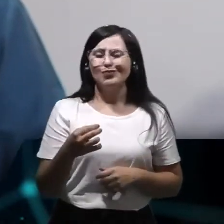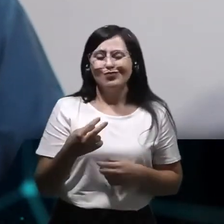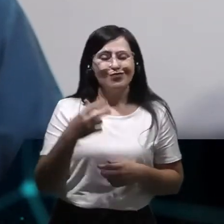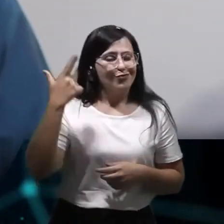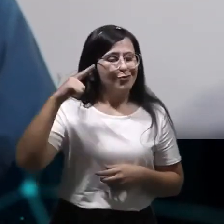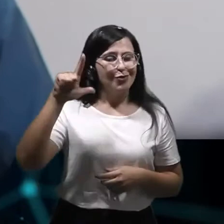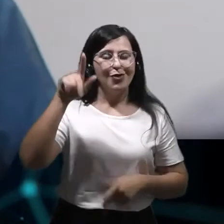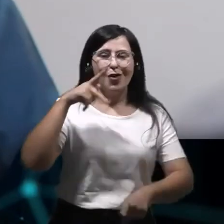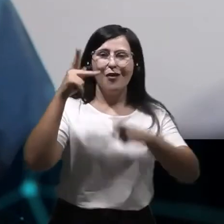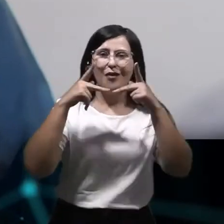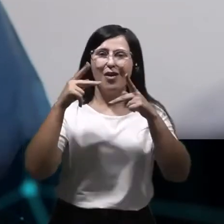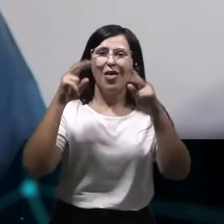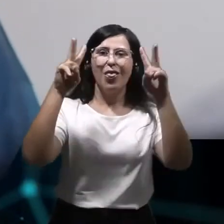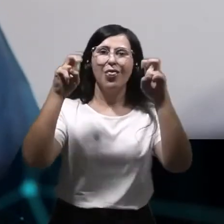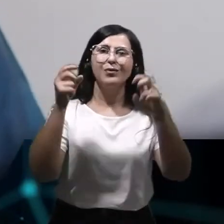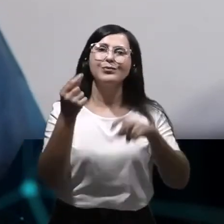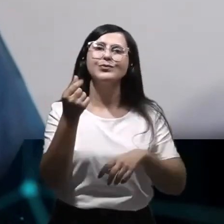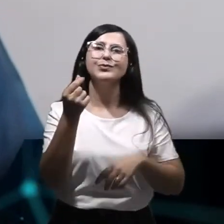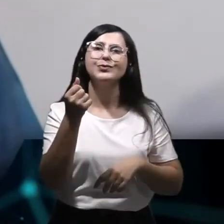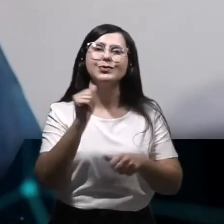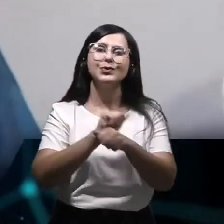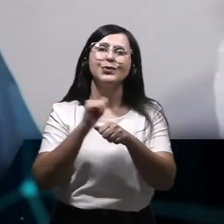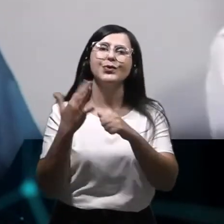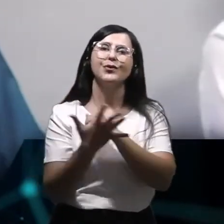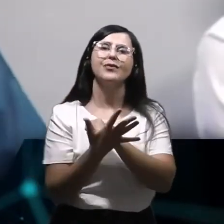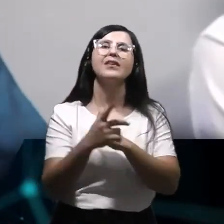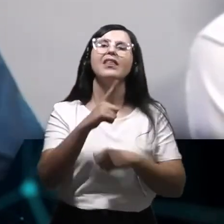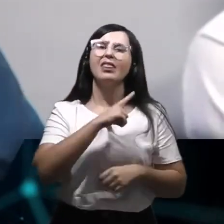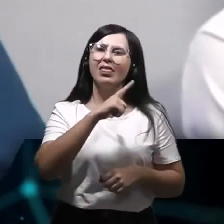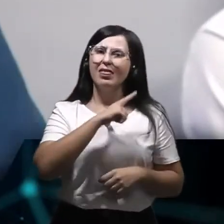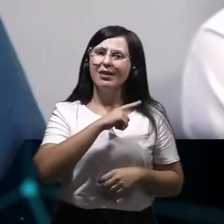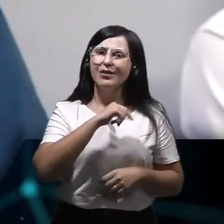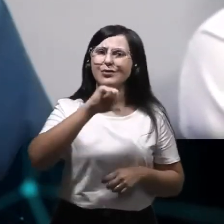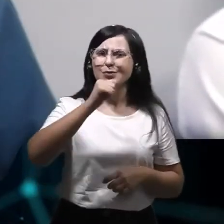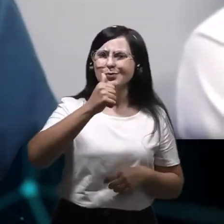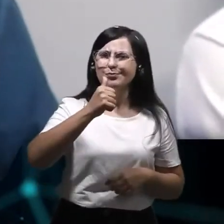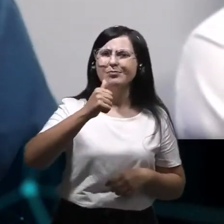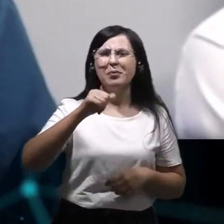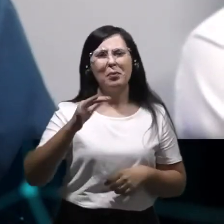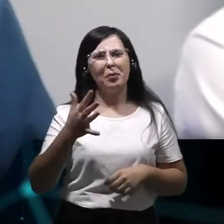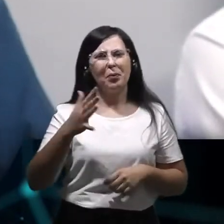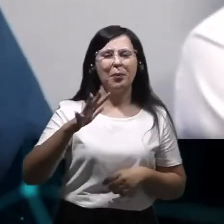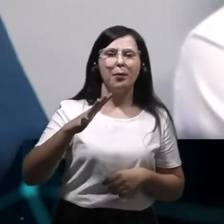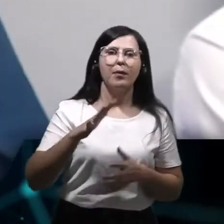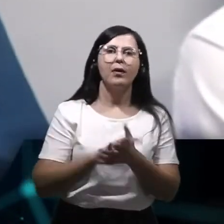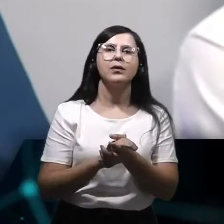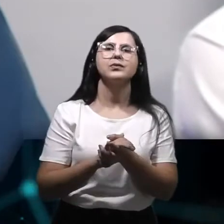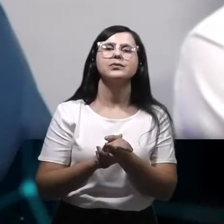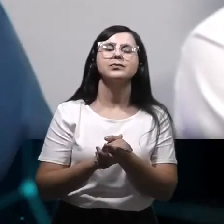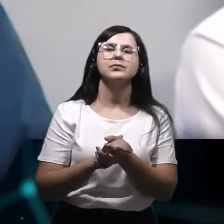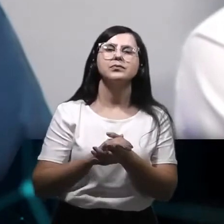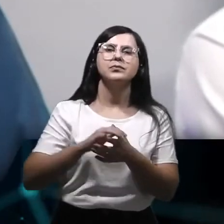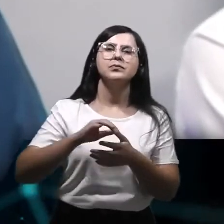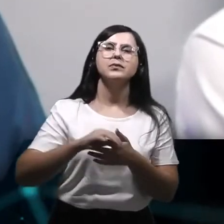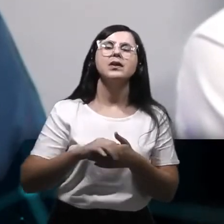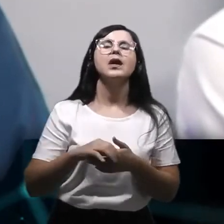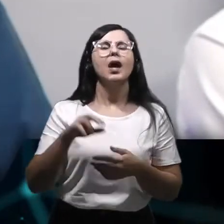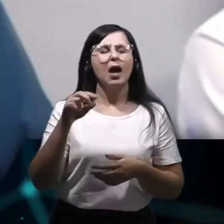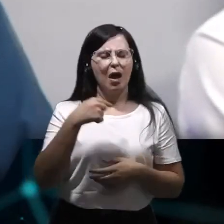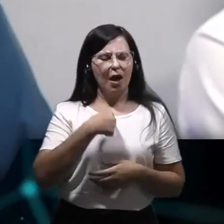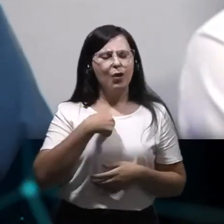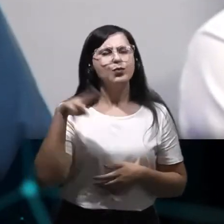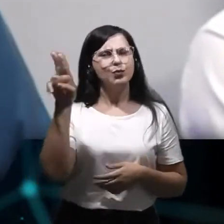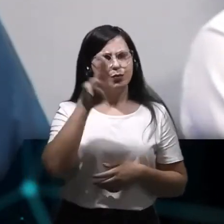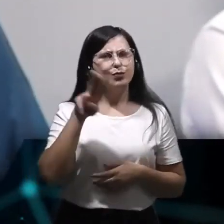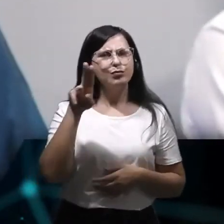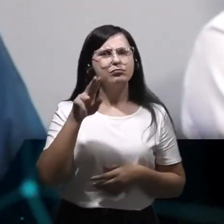lá, chegou em média de 1 milhão e pouco do Covid. E eu soube realmente usar esse dinheiro. Eu usei esse dinheiro para pagar os atrasos que ele